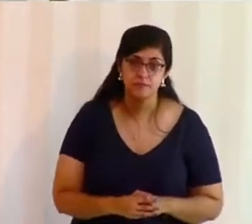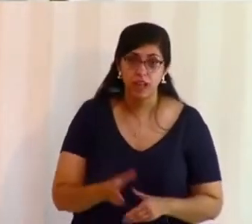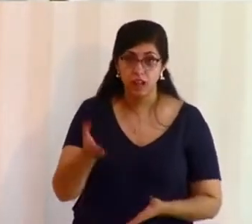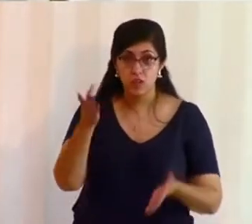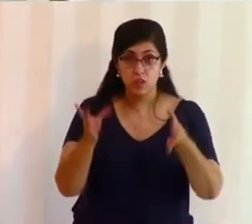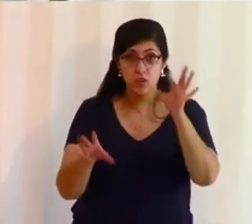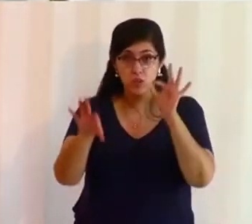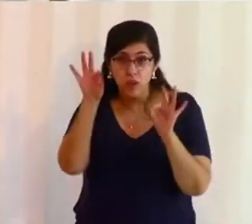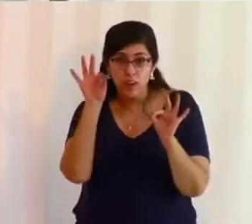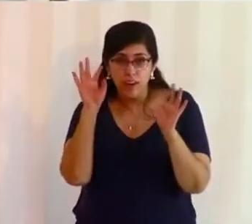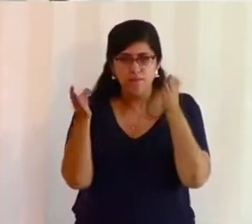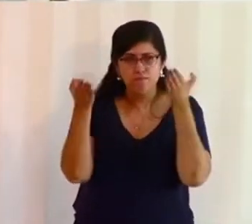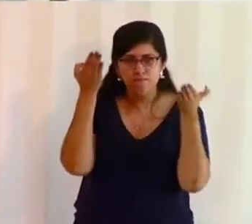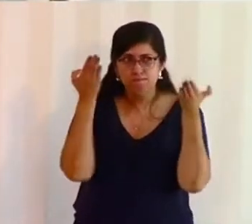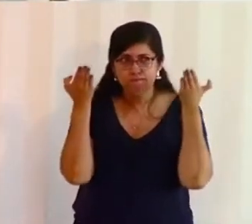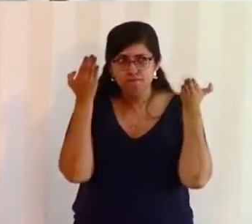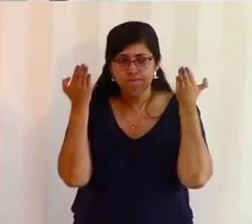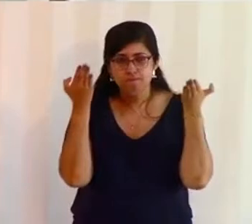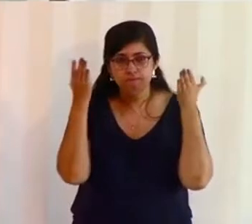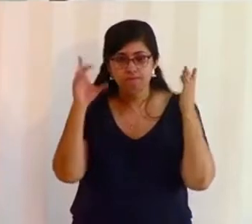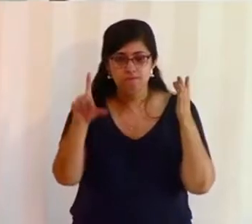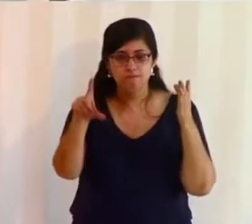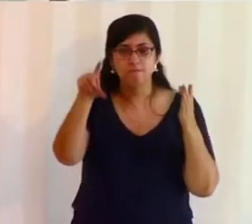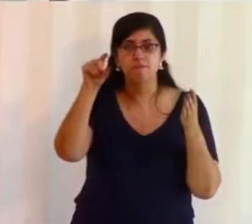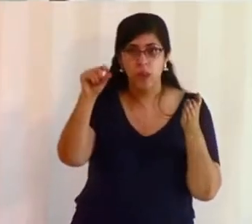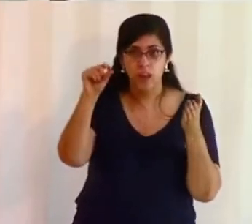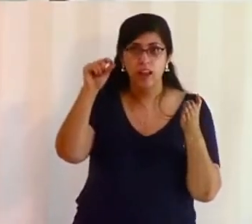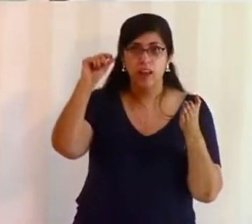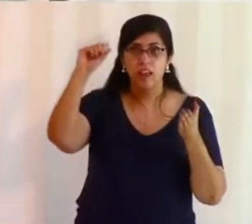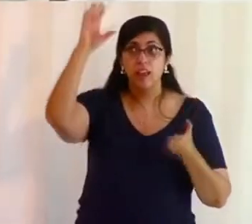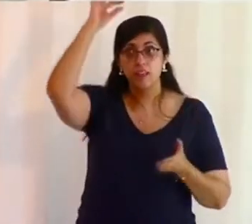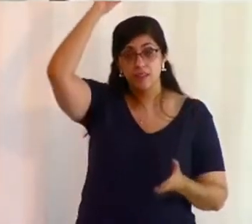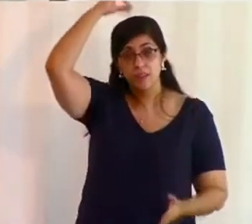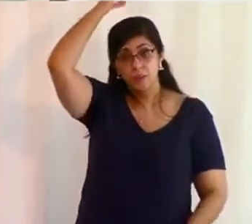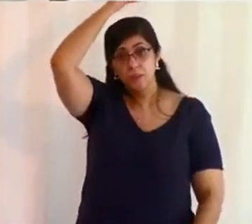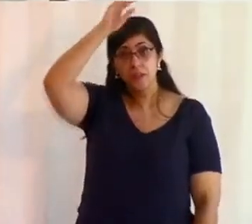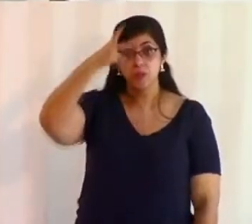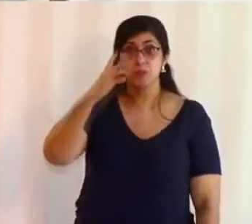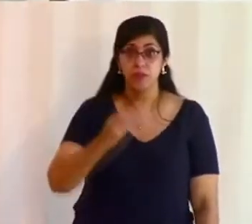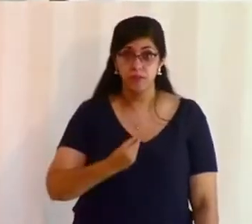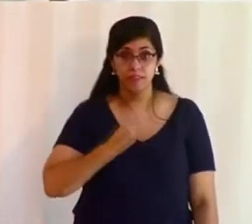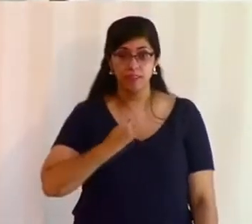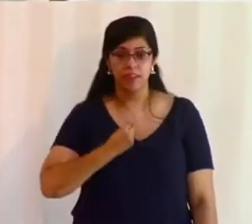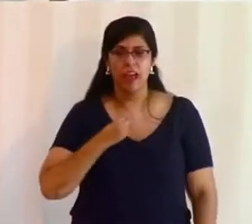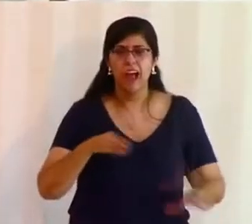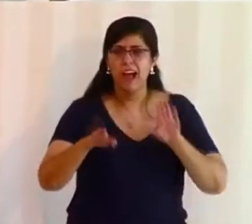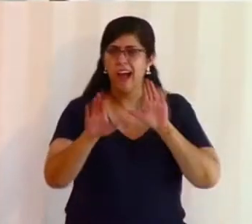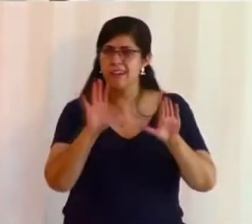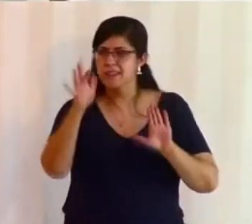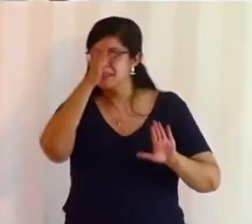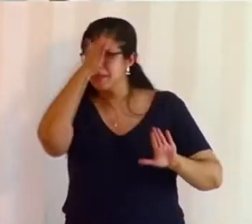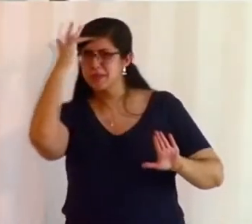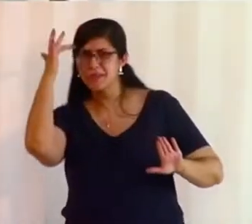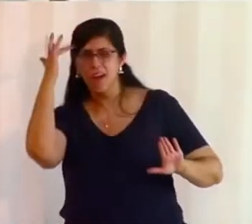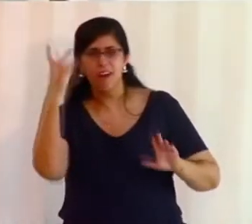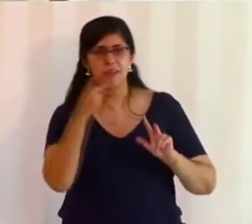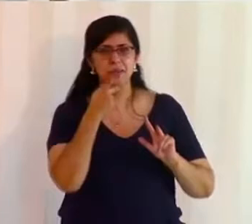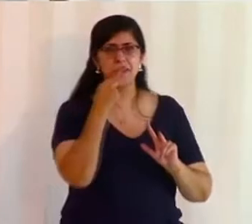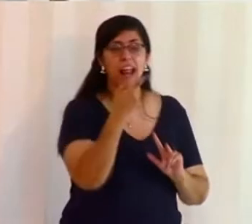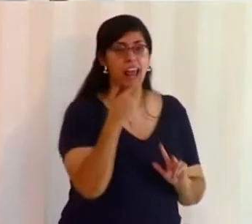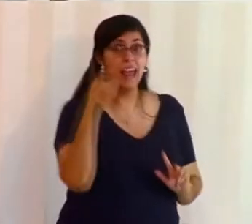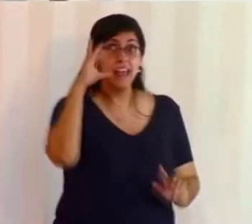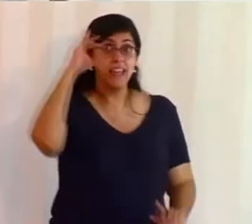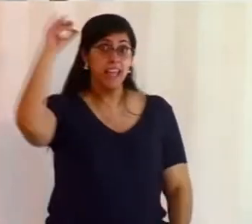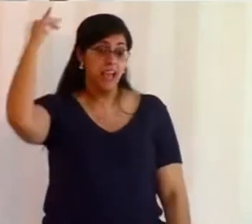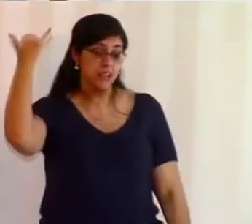Deus de forma inadvertida, tem muita gente colocando na boca de Deus o que Deus nunca falou, tem muita gente como os falsos profetas